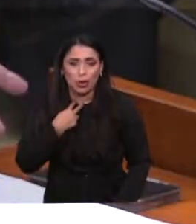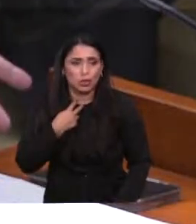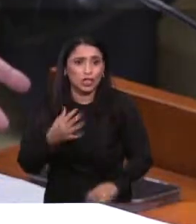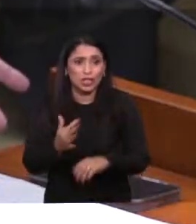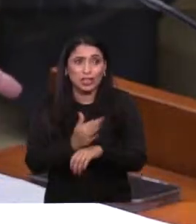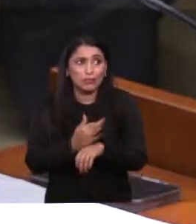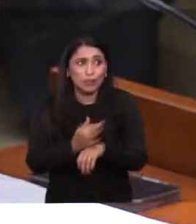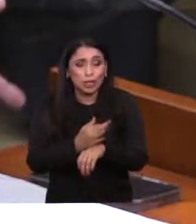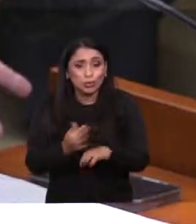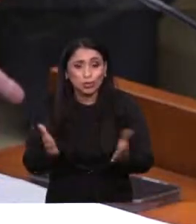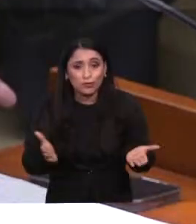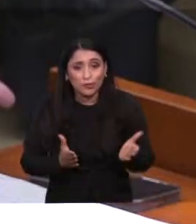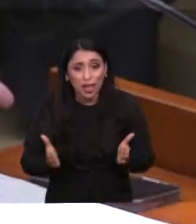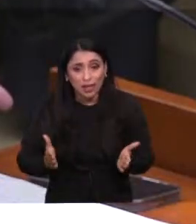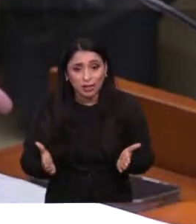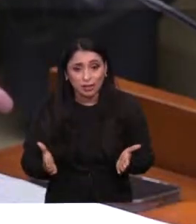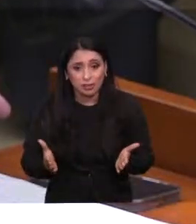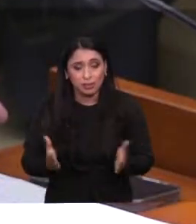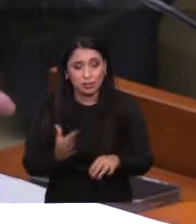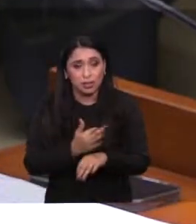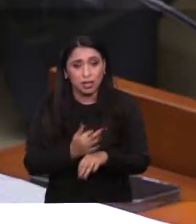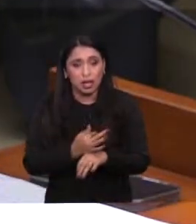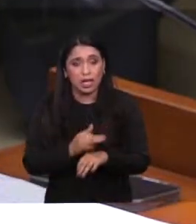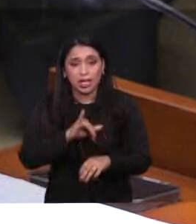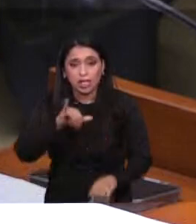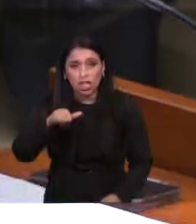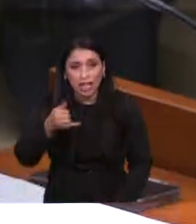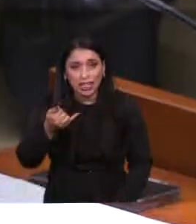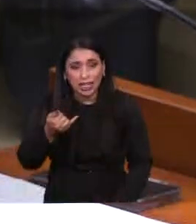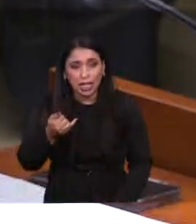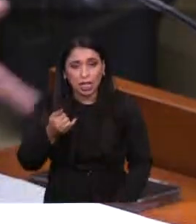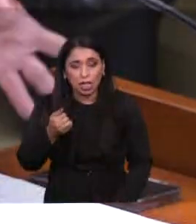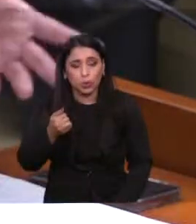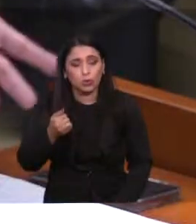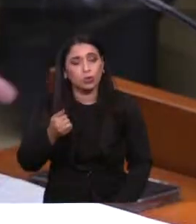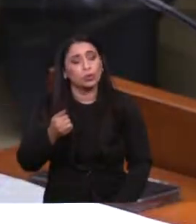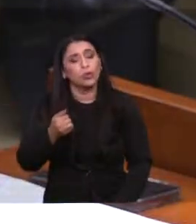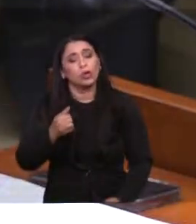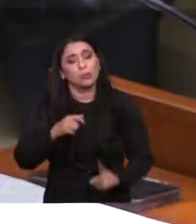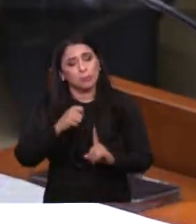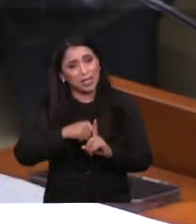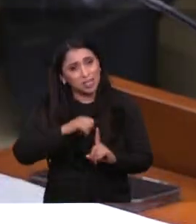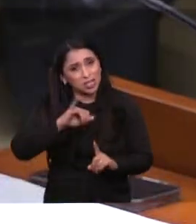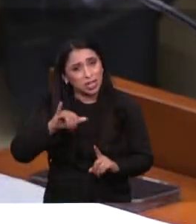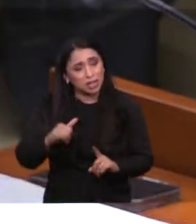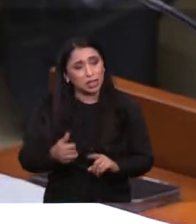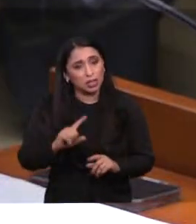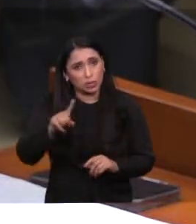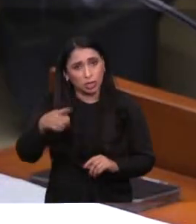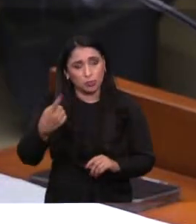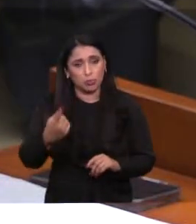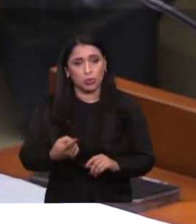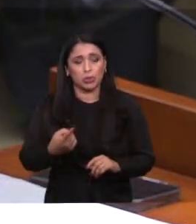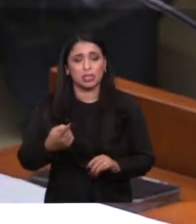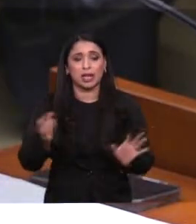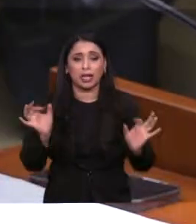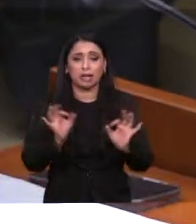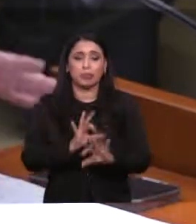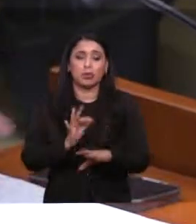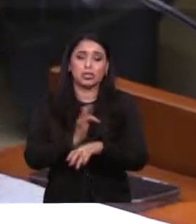forense, era para ser implementado em janeiro, logo após, dia 23 de janeiro, logo após o recesso